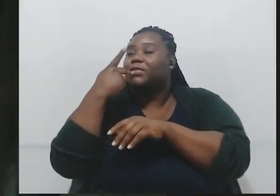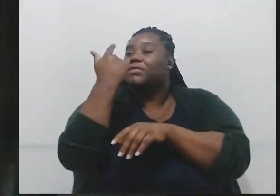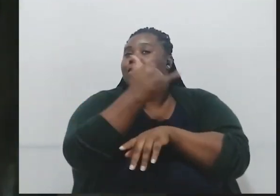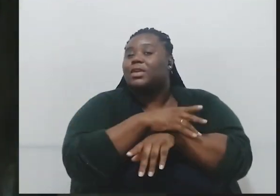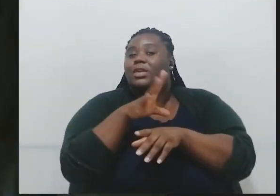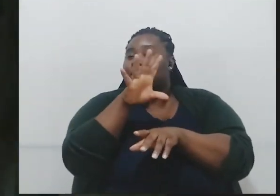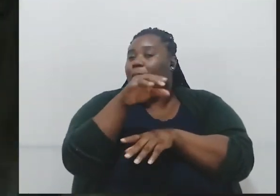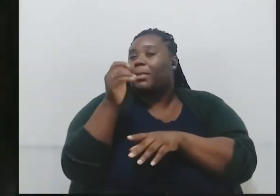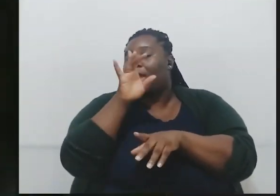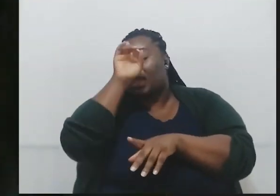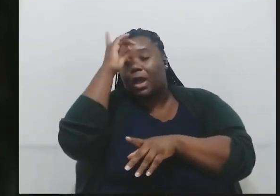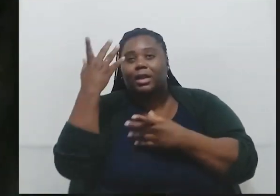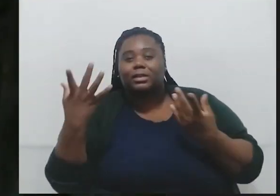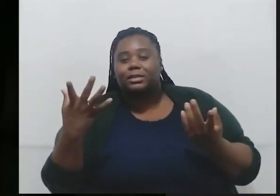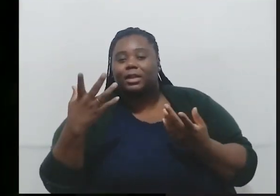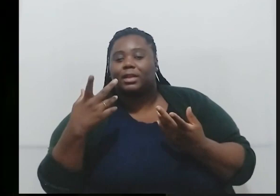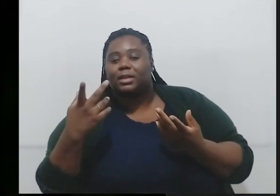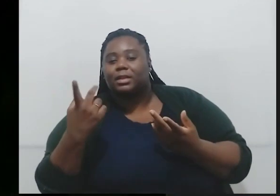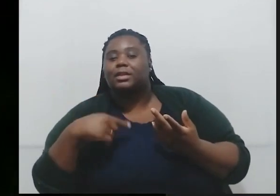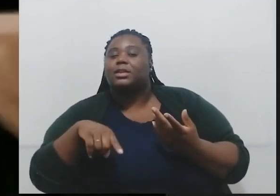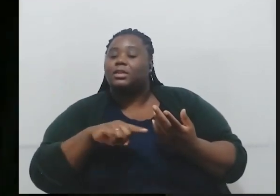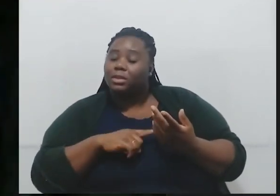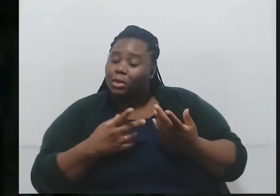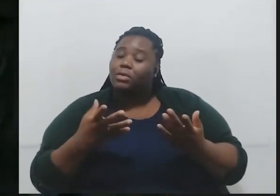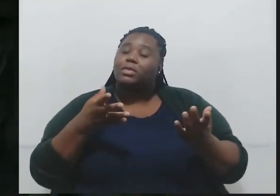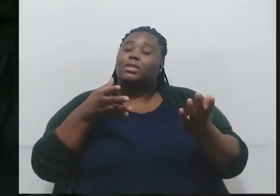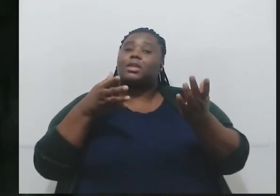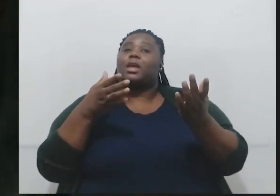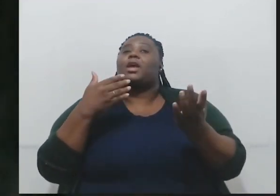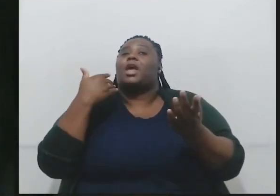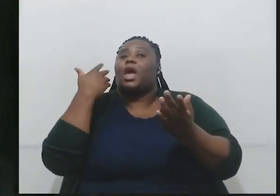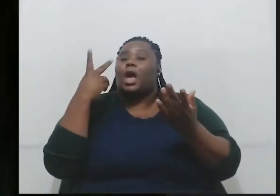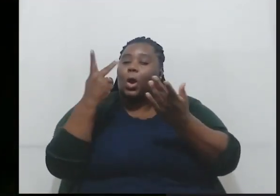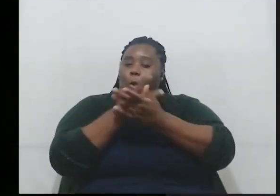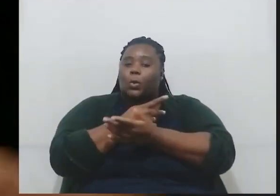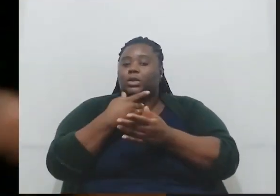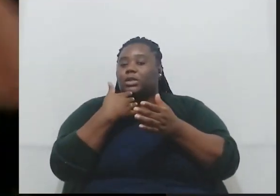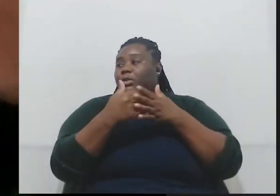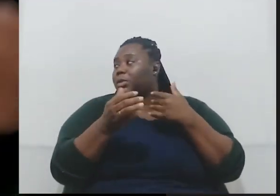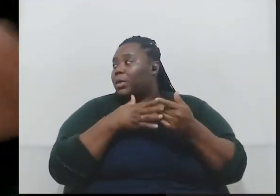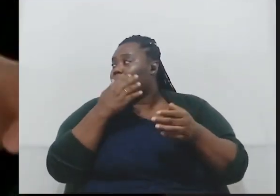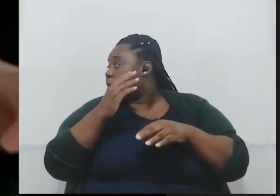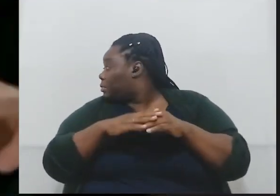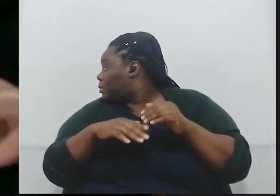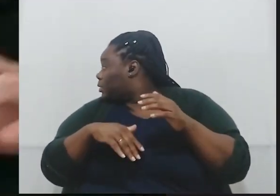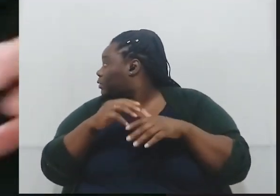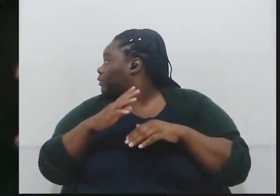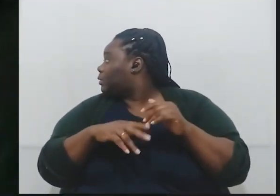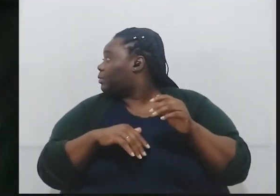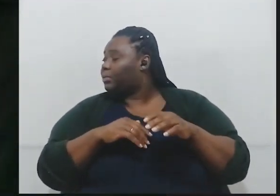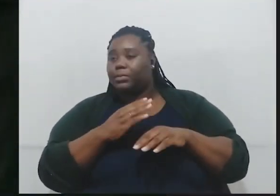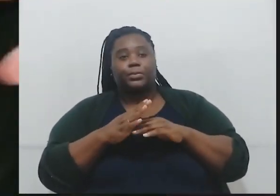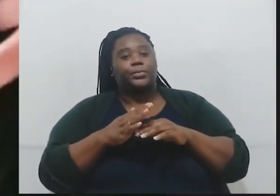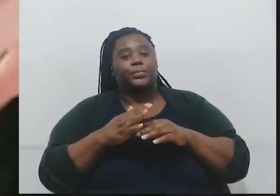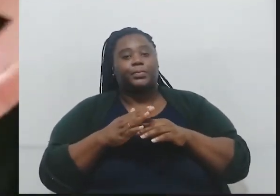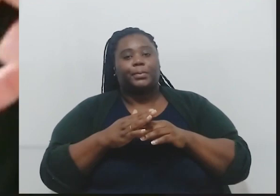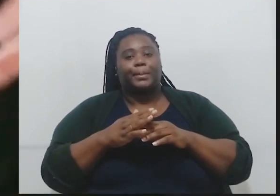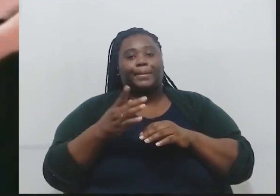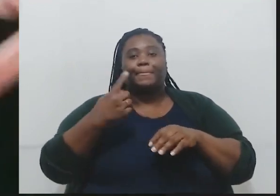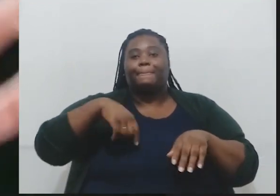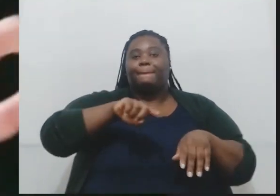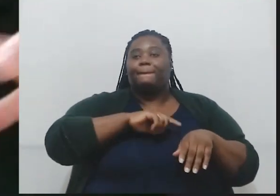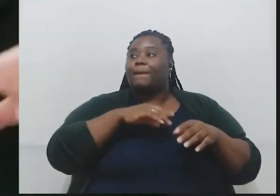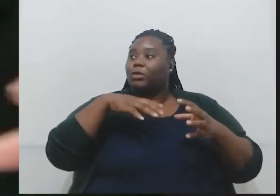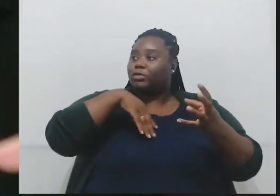isso em qualquer profissão, mas também alguma profissão como essa, né, sei lá, da direção, que envolve, né, trabalhar com uma equipe